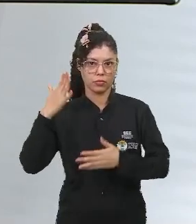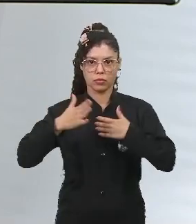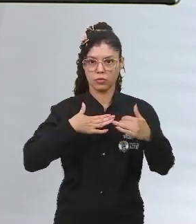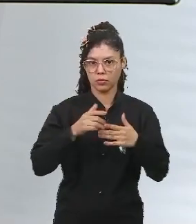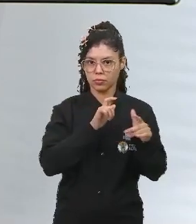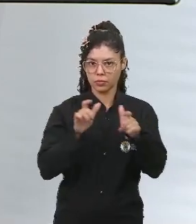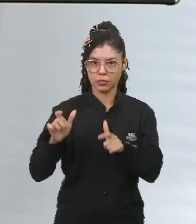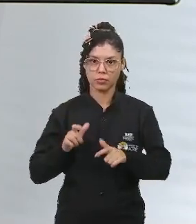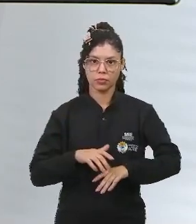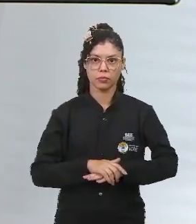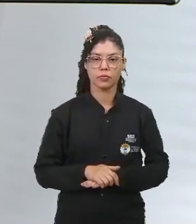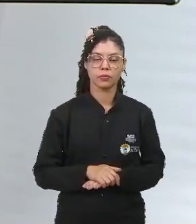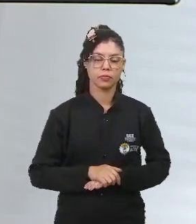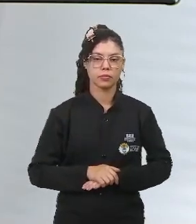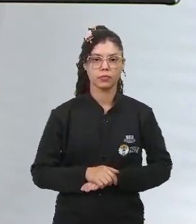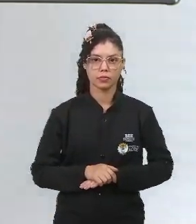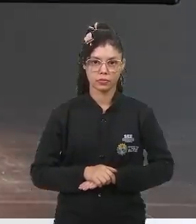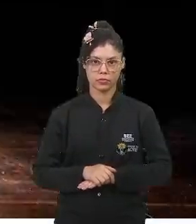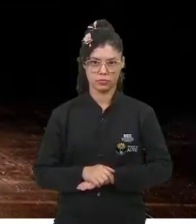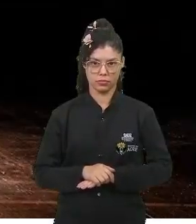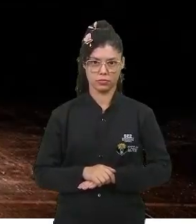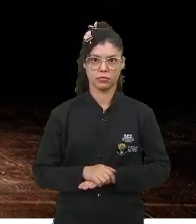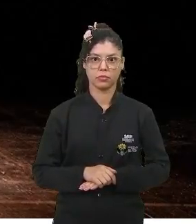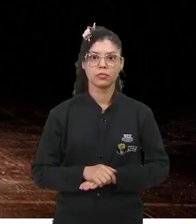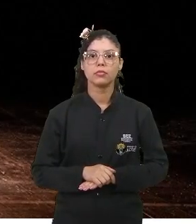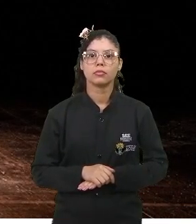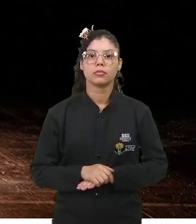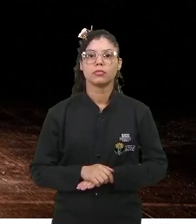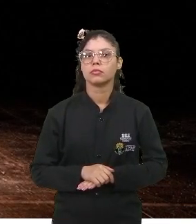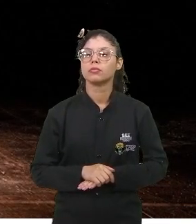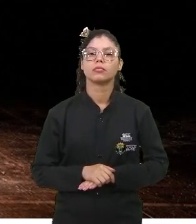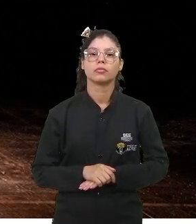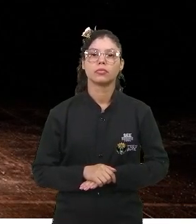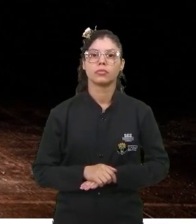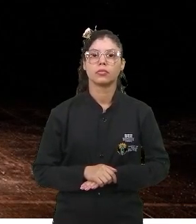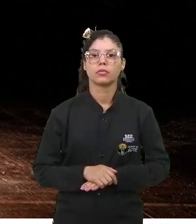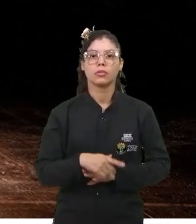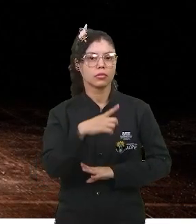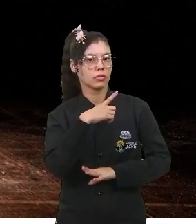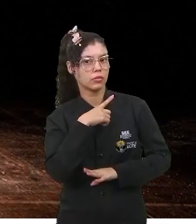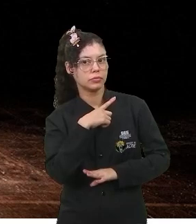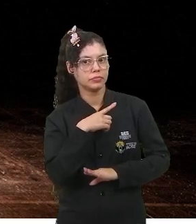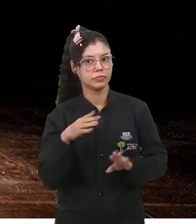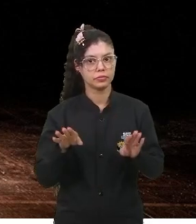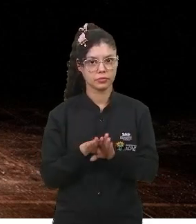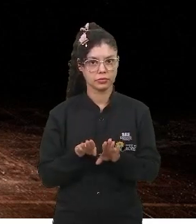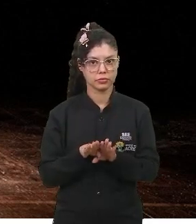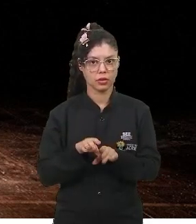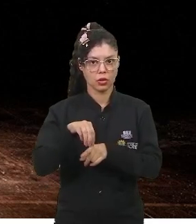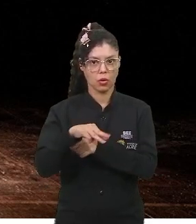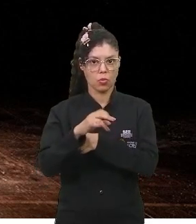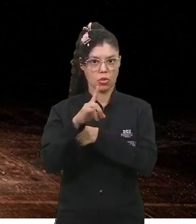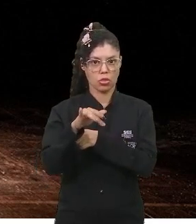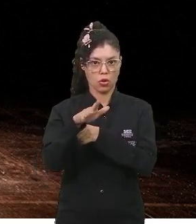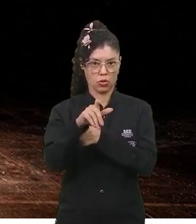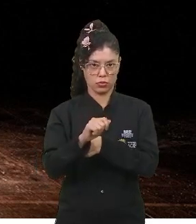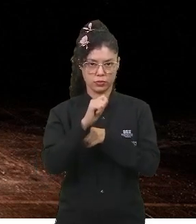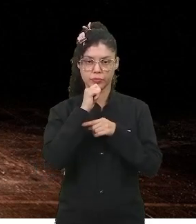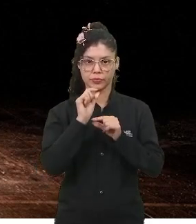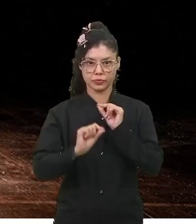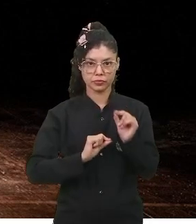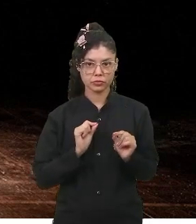qualquer lugar, certo? Voltando aqui, também temos um monólogo. O